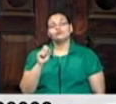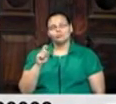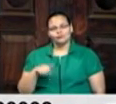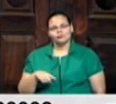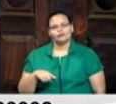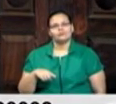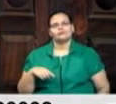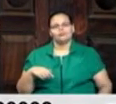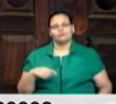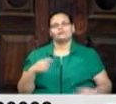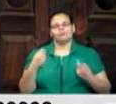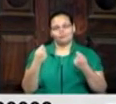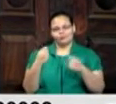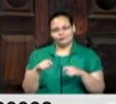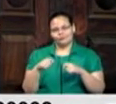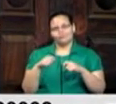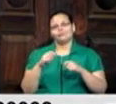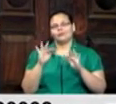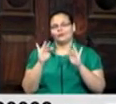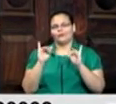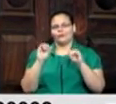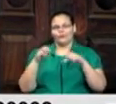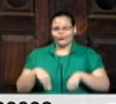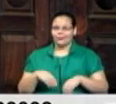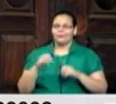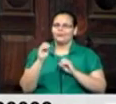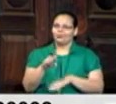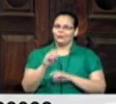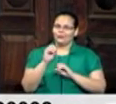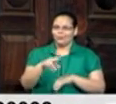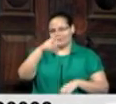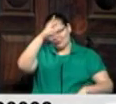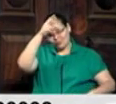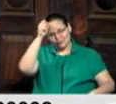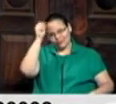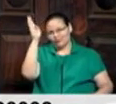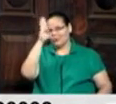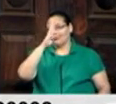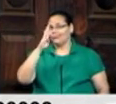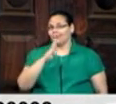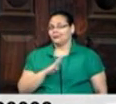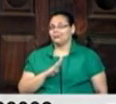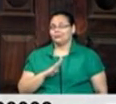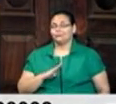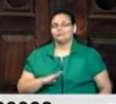decretando a possibilidade do fim da educação pública no Brasil.